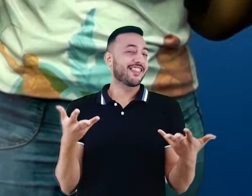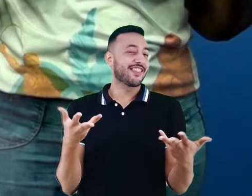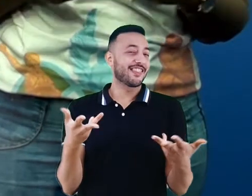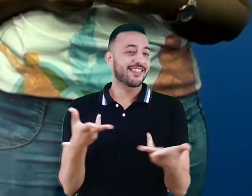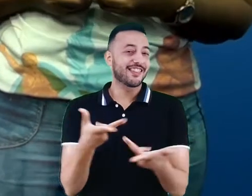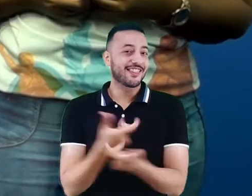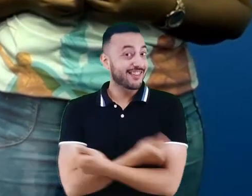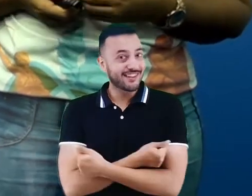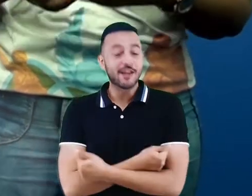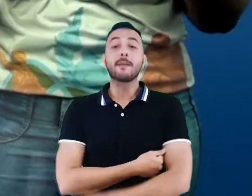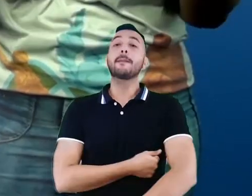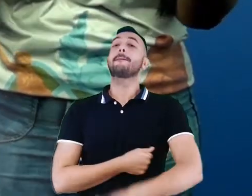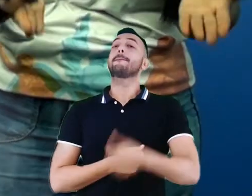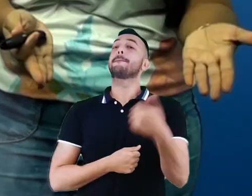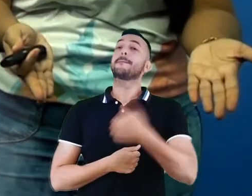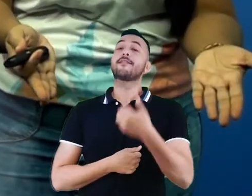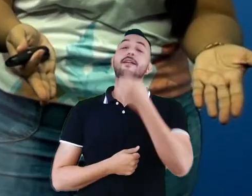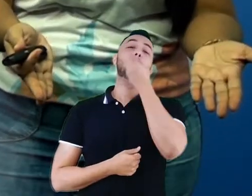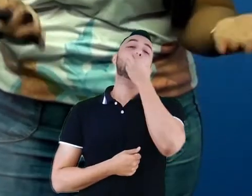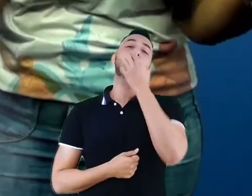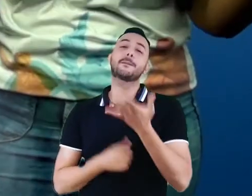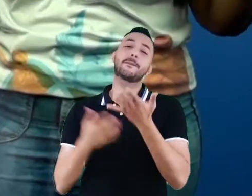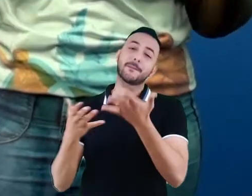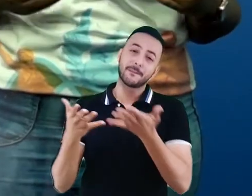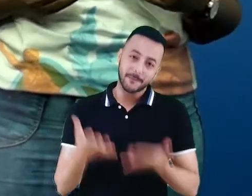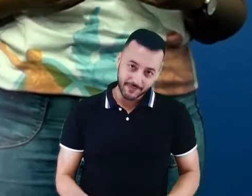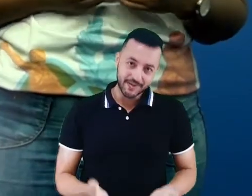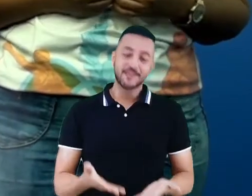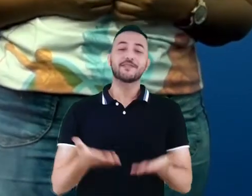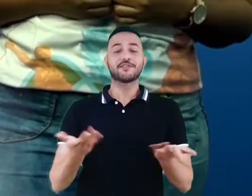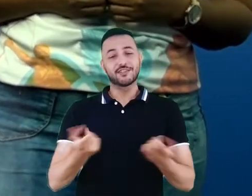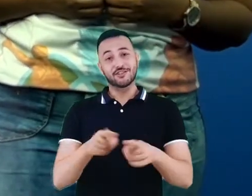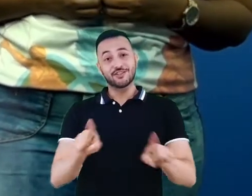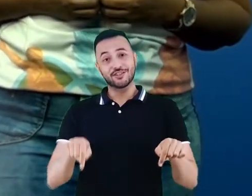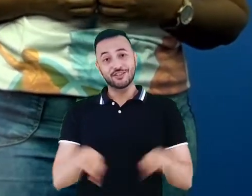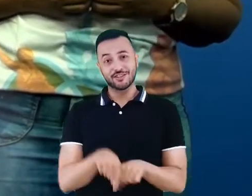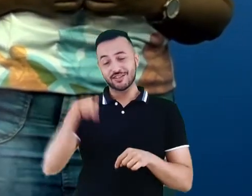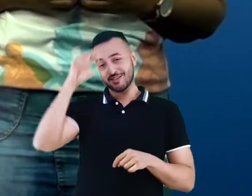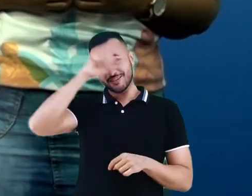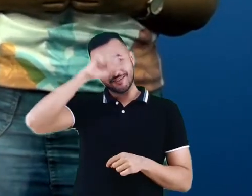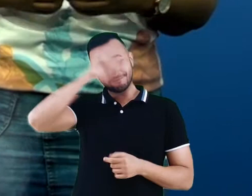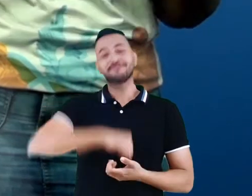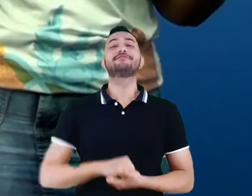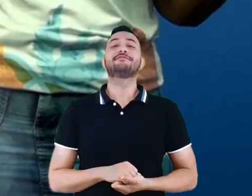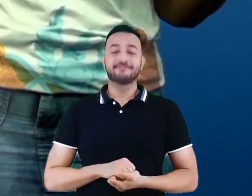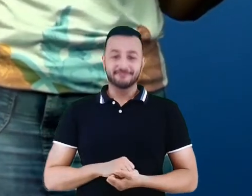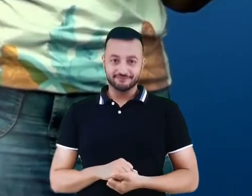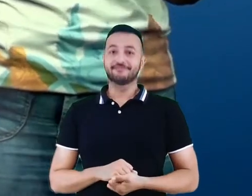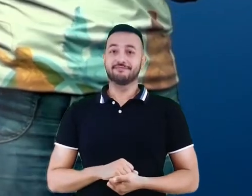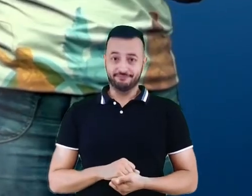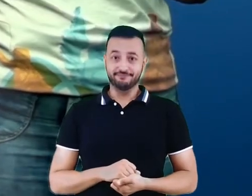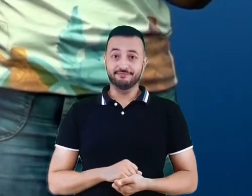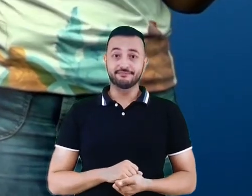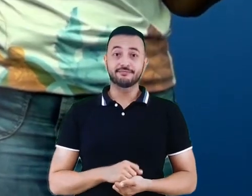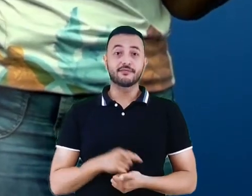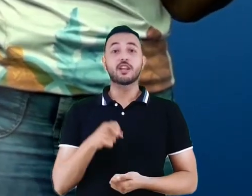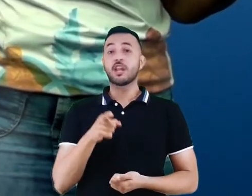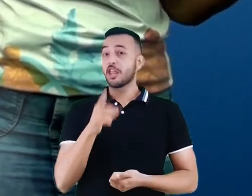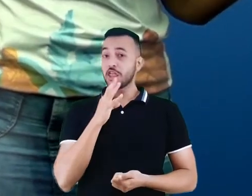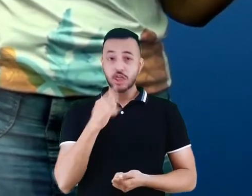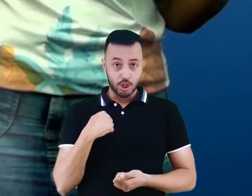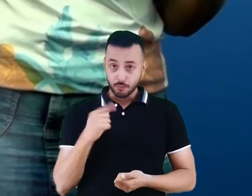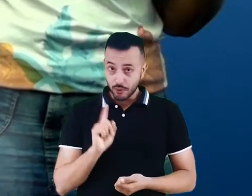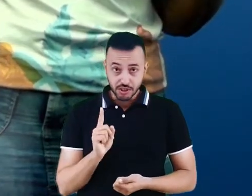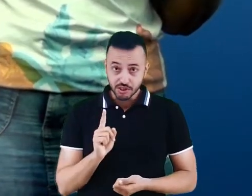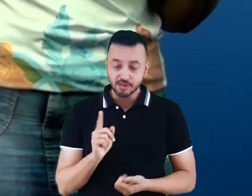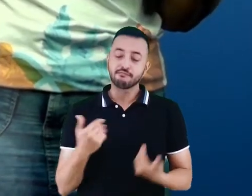incríveis. Primeiramente, seja muito bem-vindo a esse espaço de aprendizagem. Para quem ainda não me